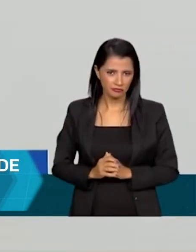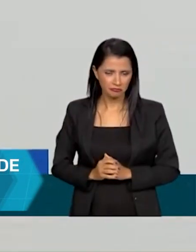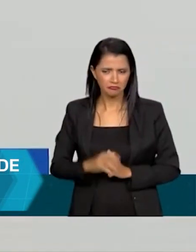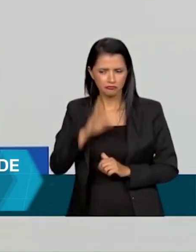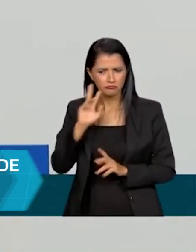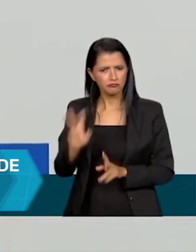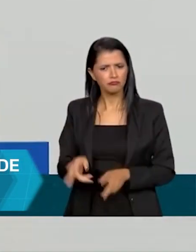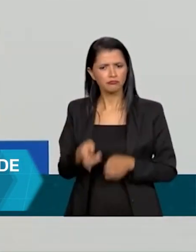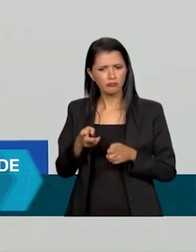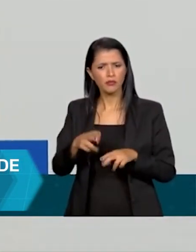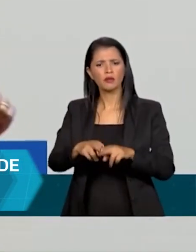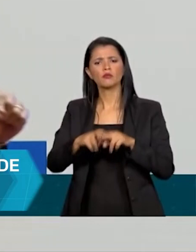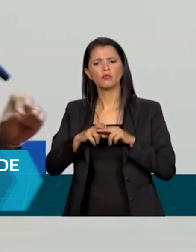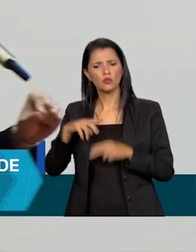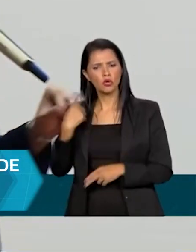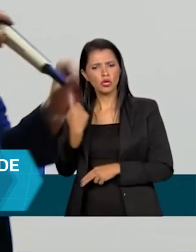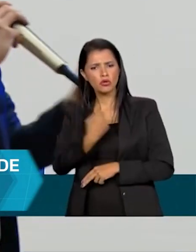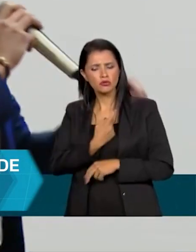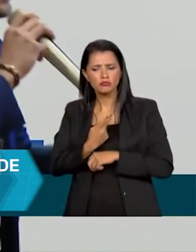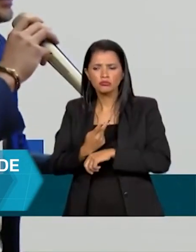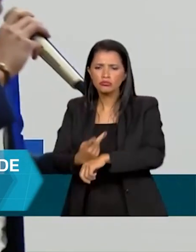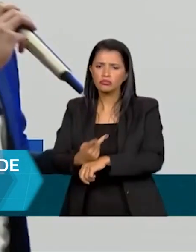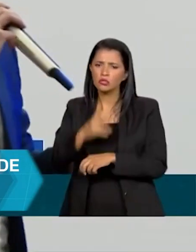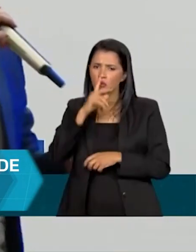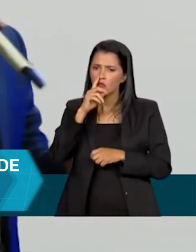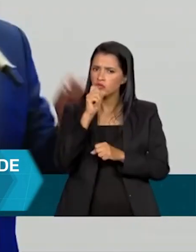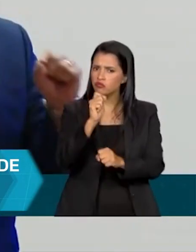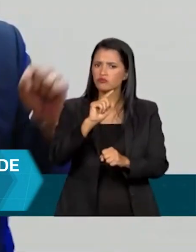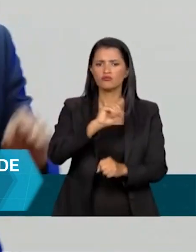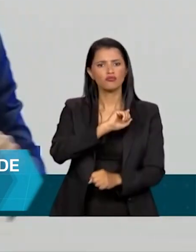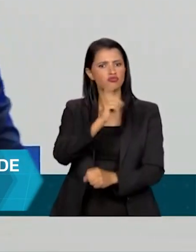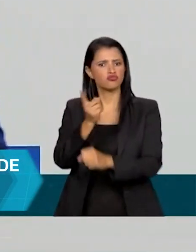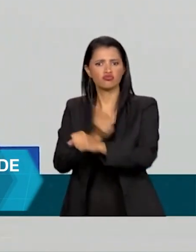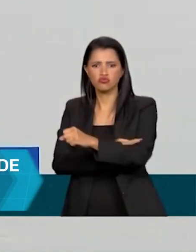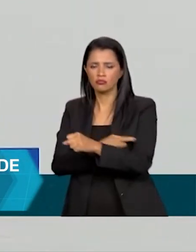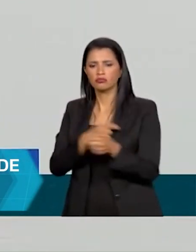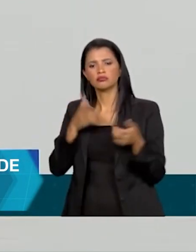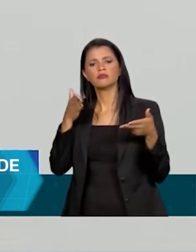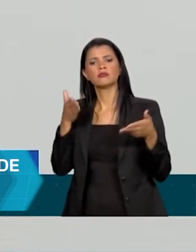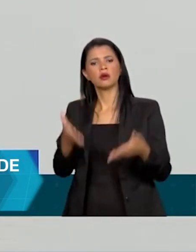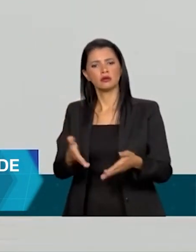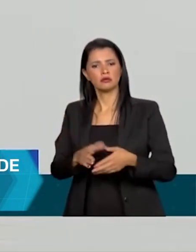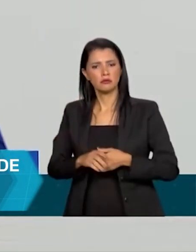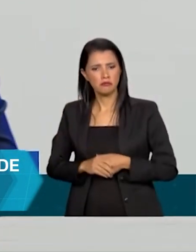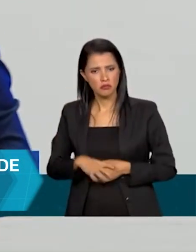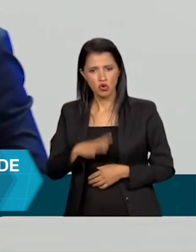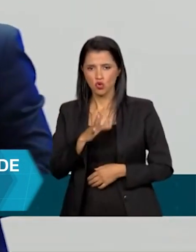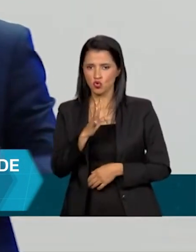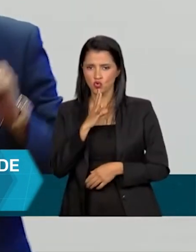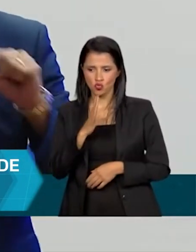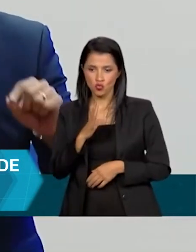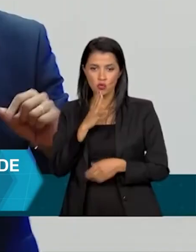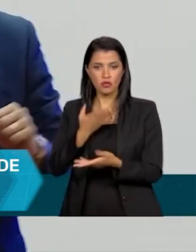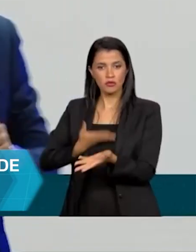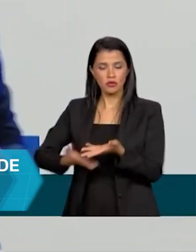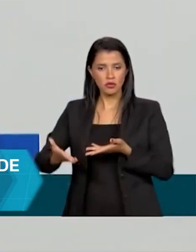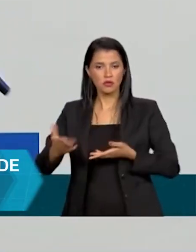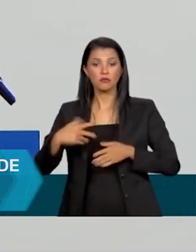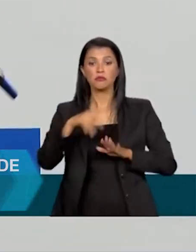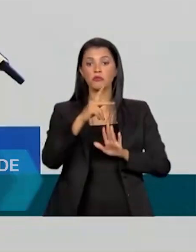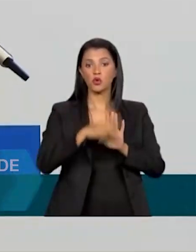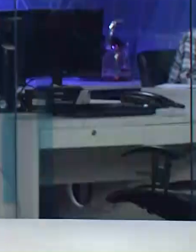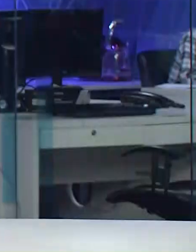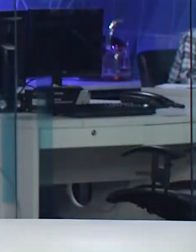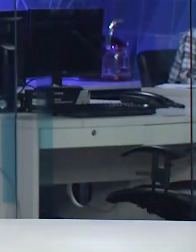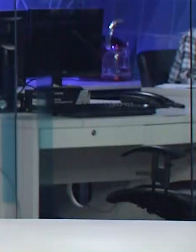visto, e por isso a gente tem buscado fortalecer, participar, conhecendo de perto esses projetos